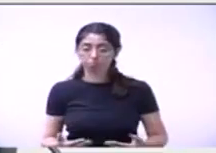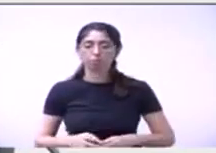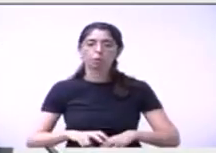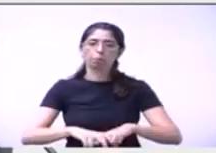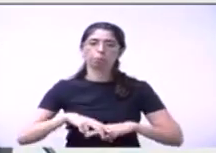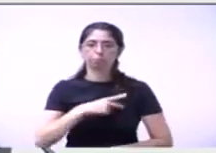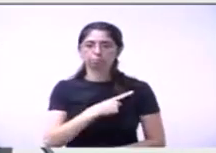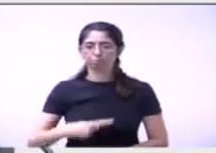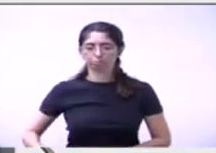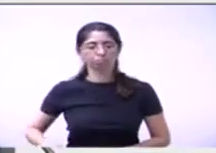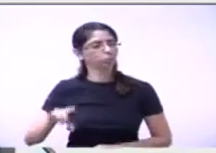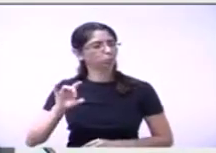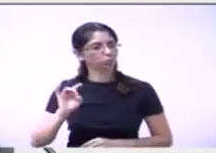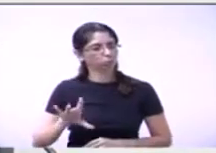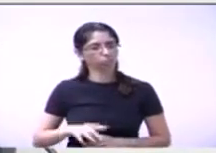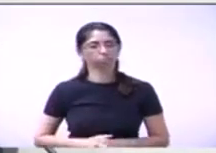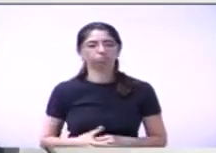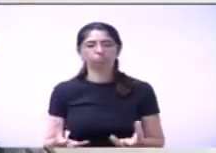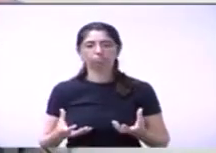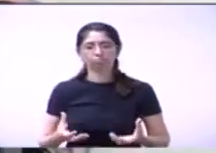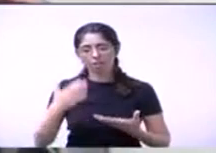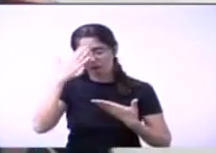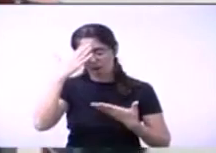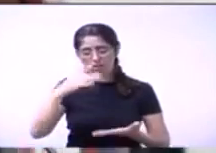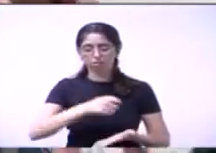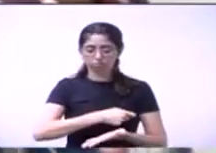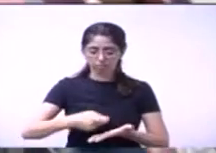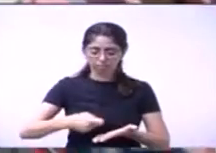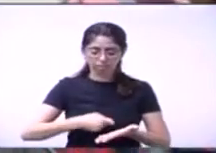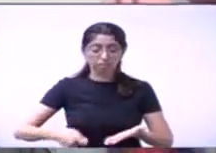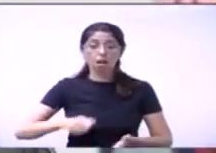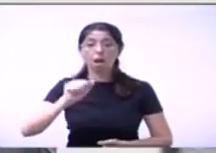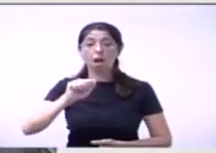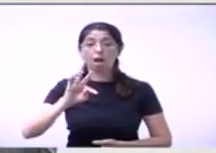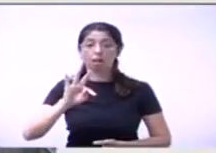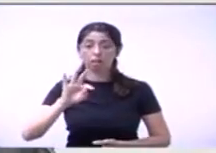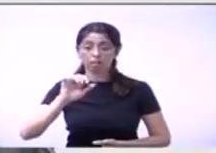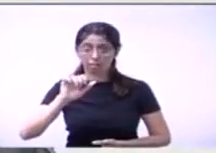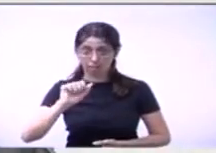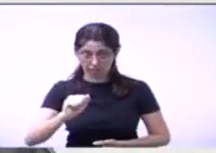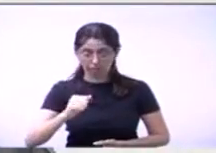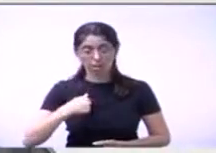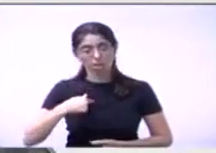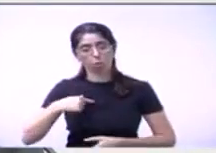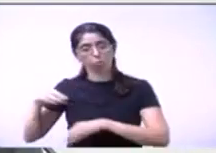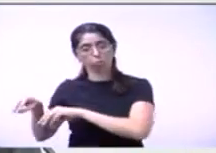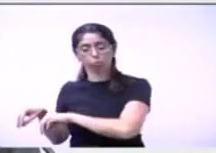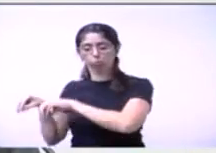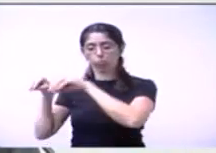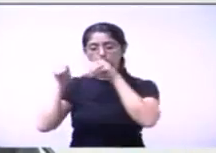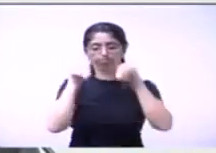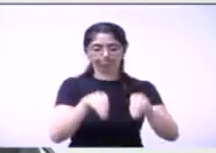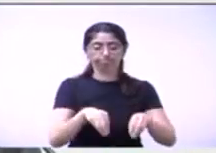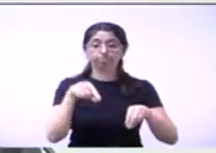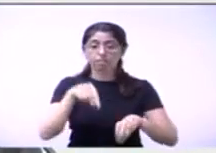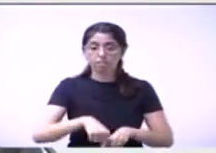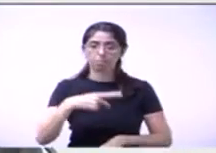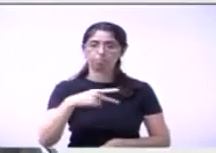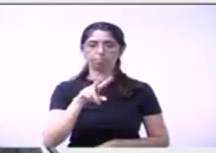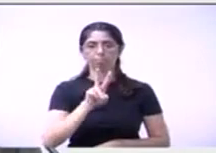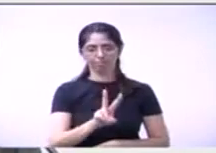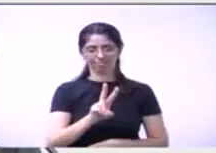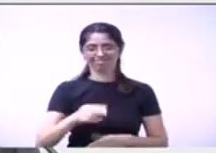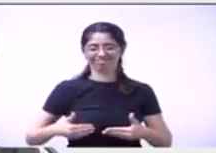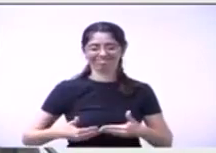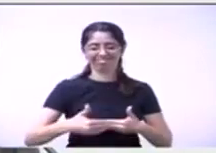só. Gostaria que deixasse registrado em ata a minha filiação pelo Partido Verde,